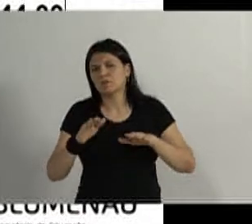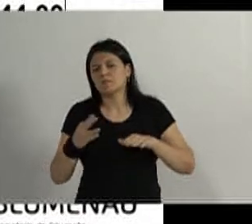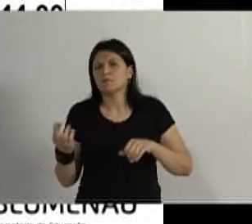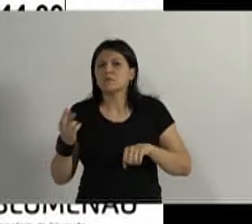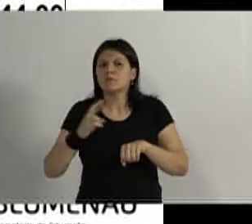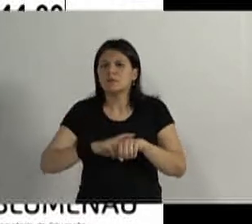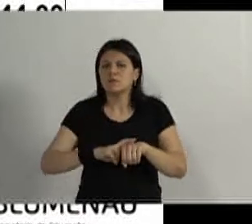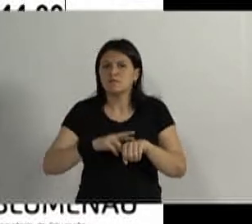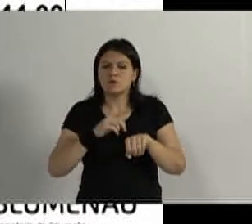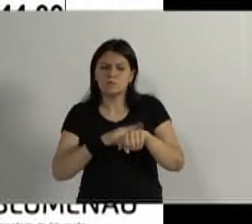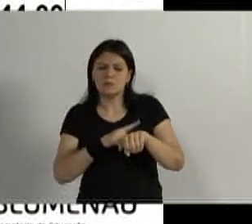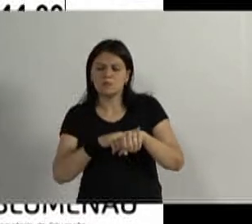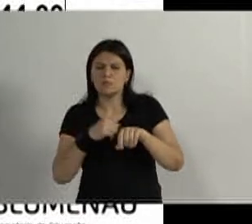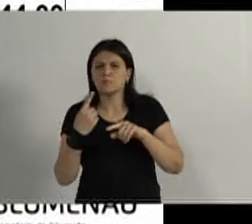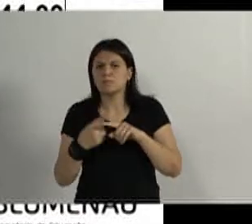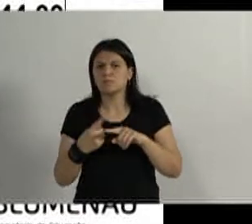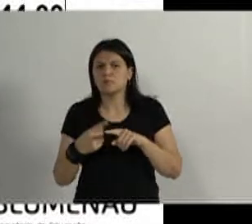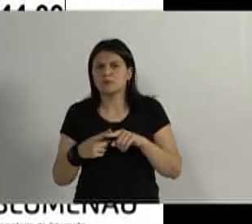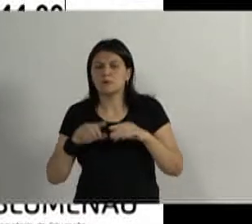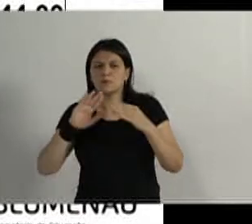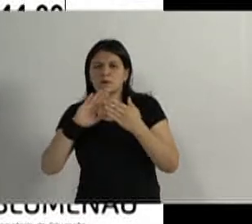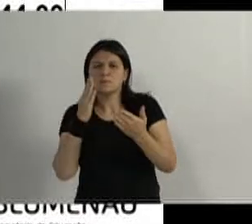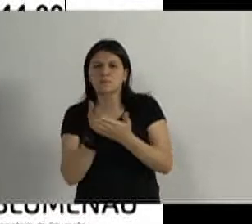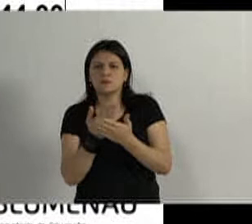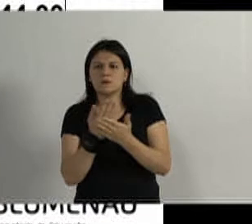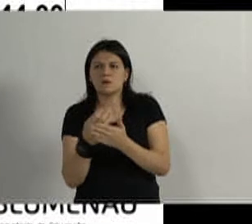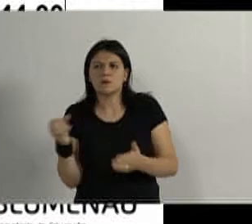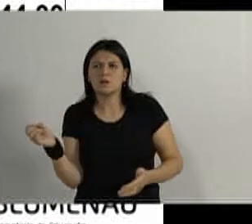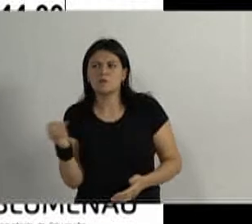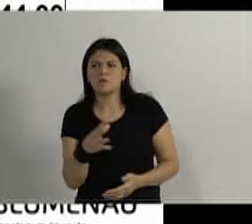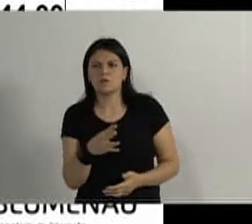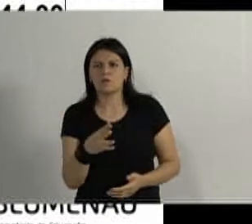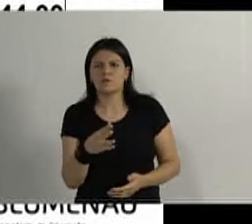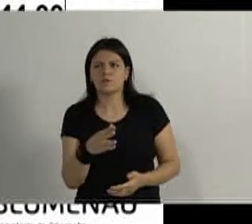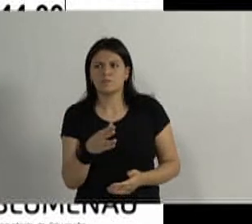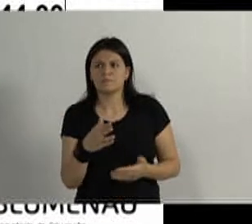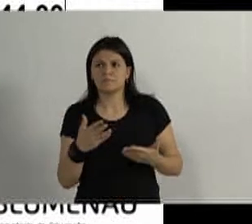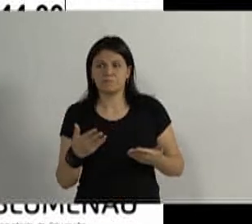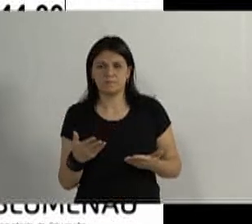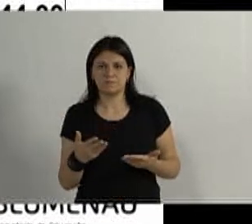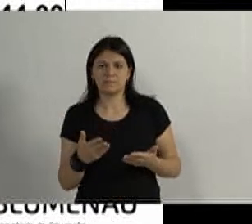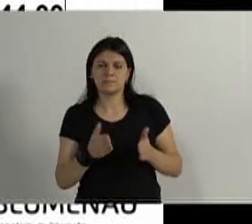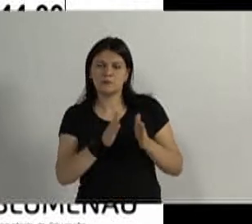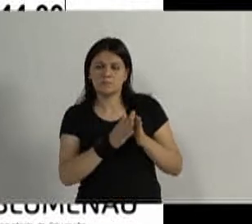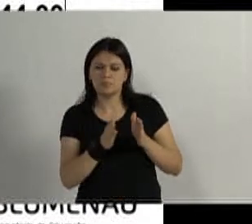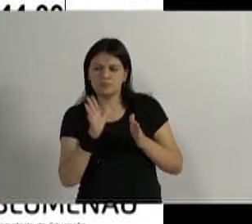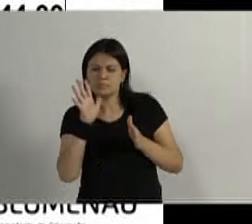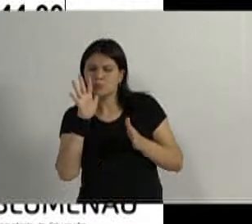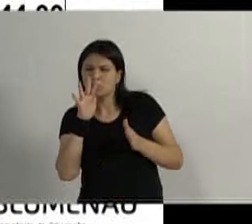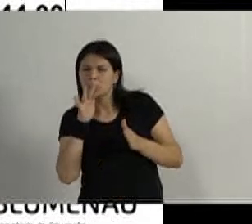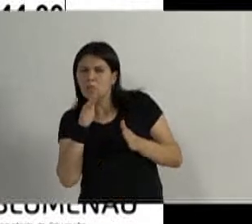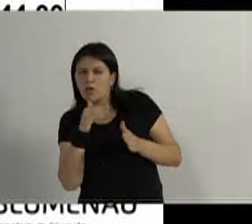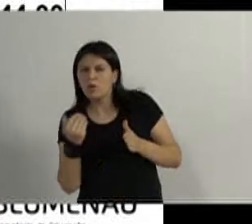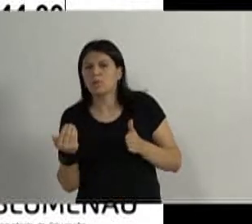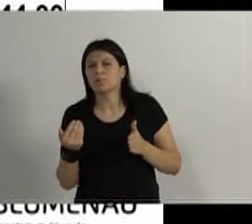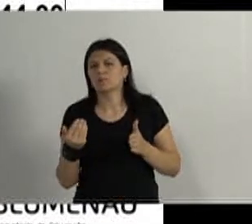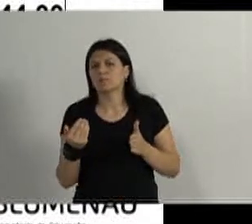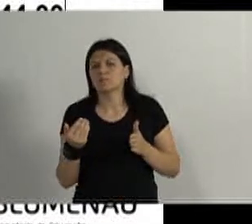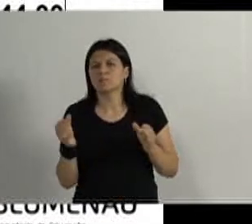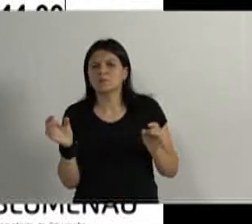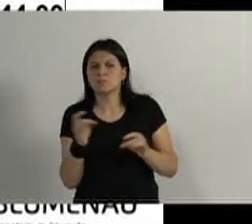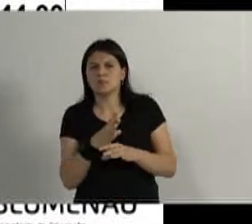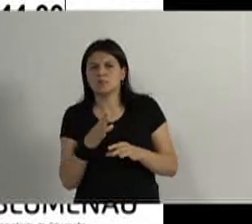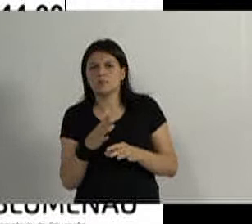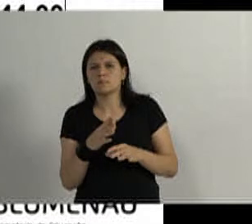no momento por conta das escolas novas na medida que há uma demora na na conclusão